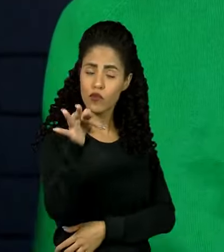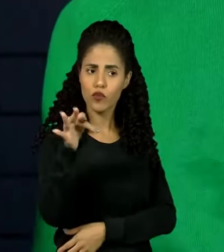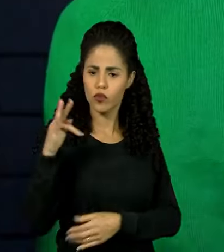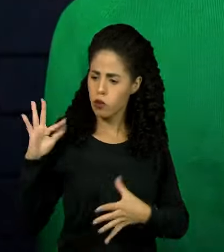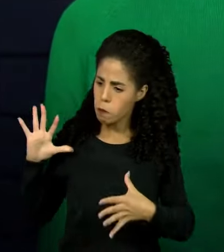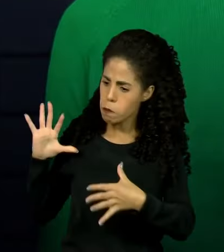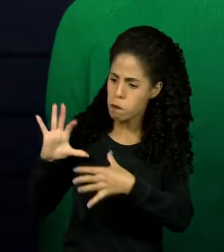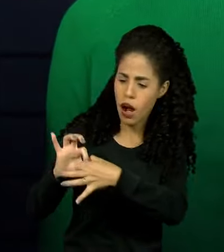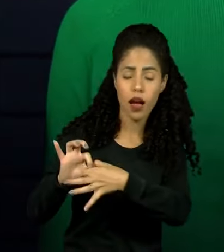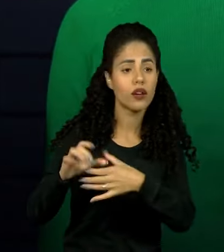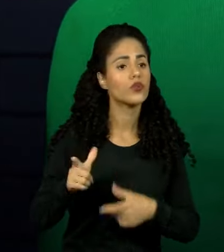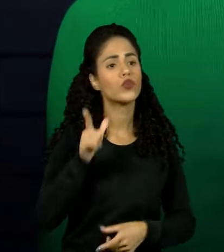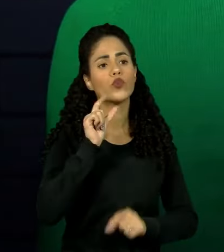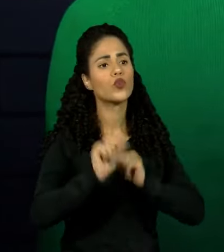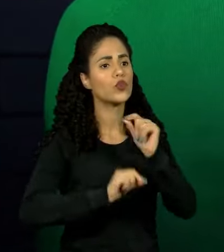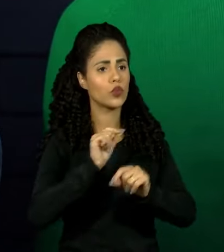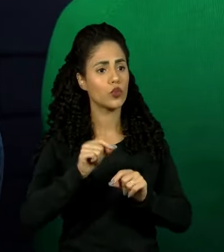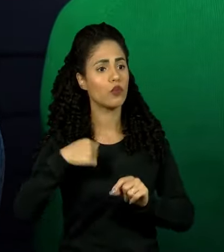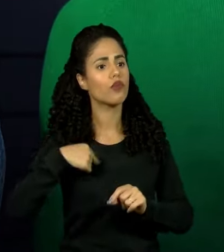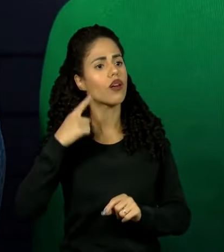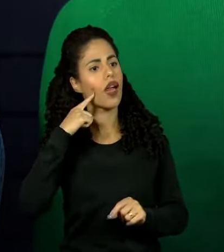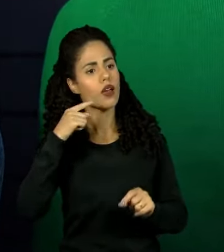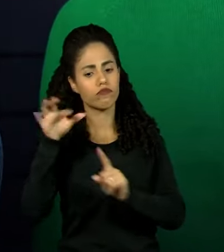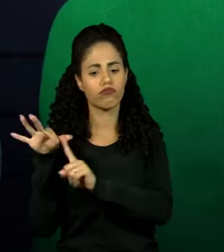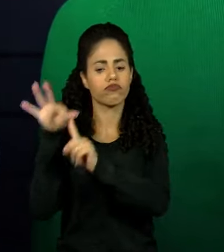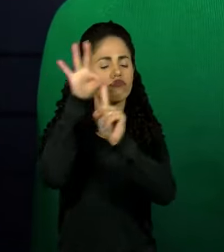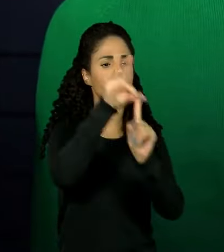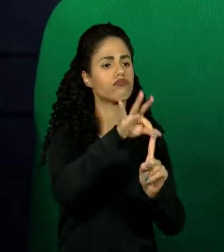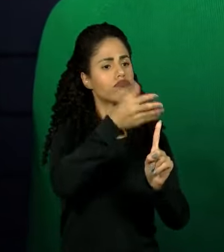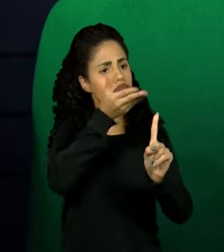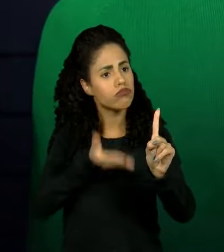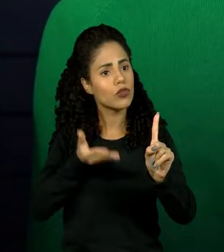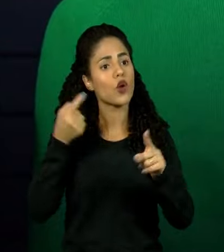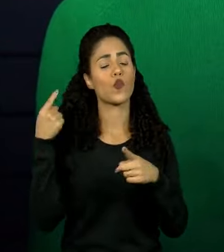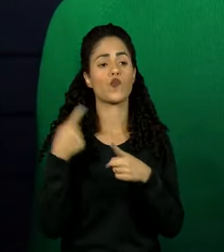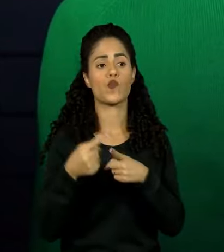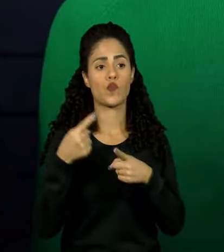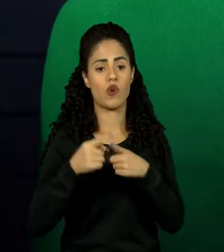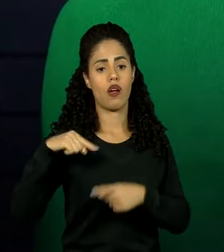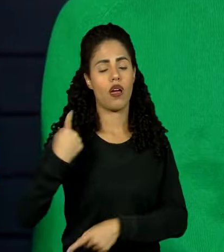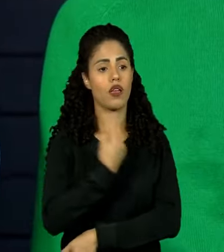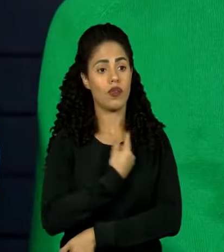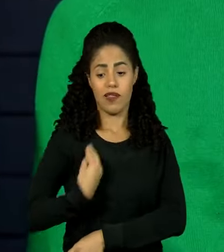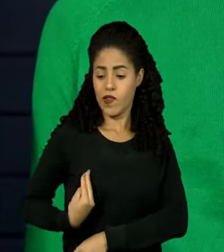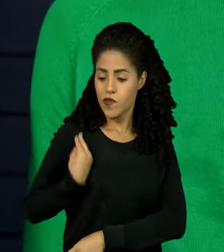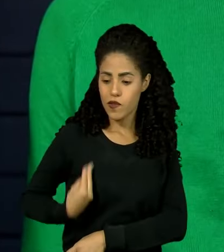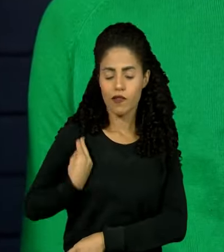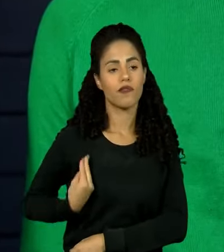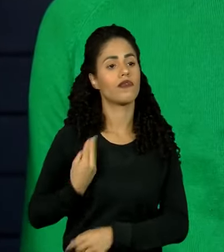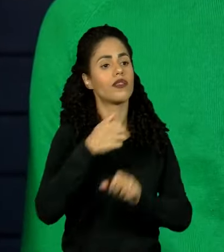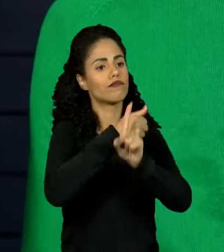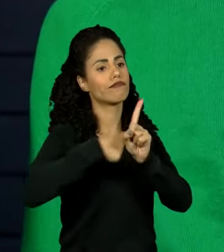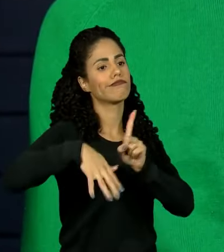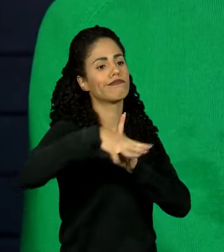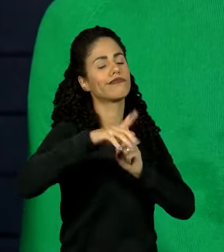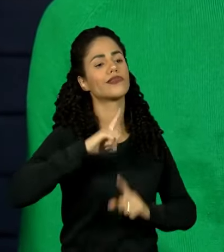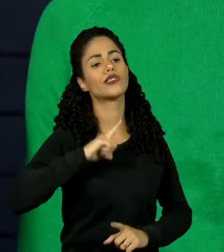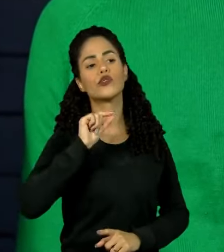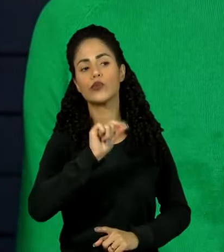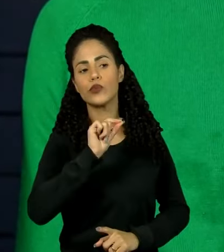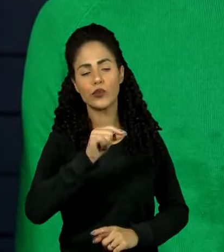trazendo eh o protagonismo né porque a gente também na nossa vida dentro da sociedade que a gente vive